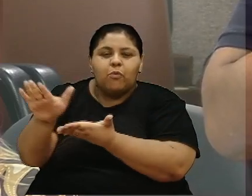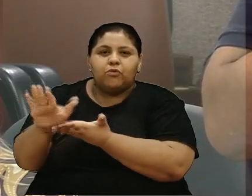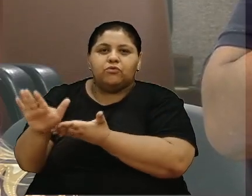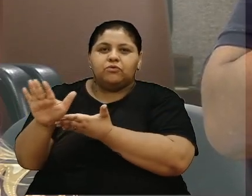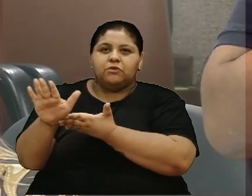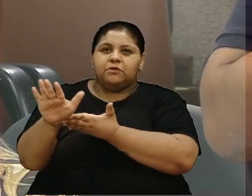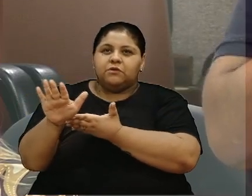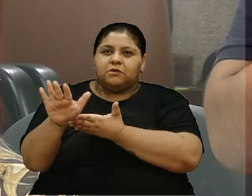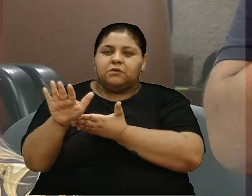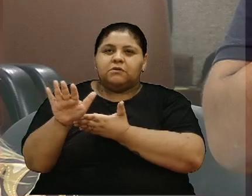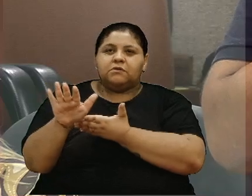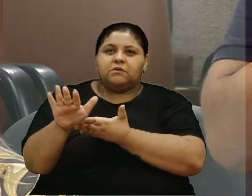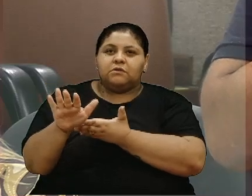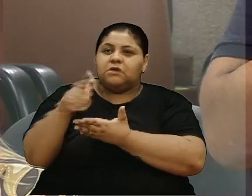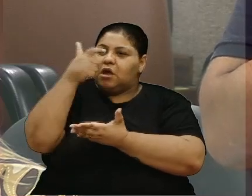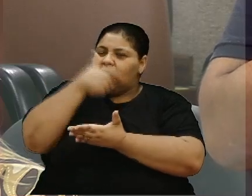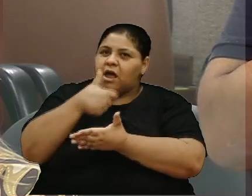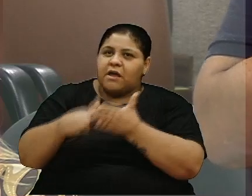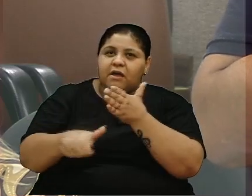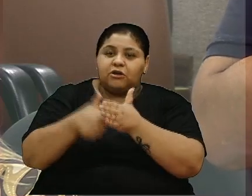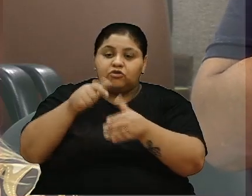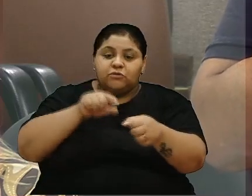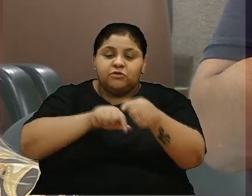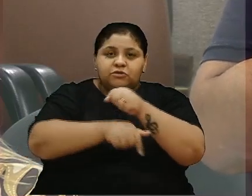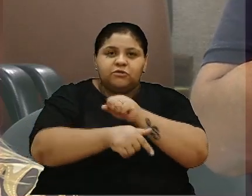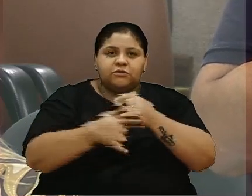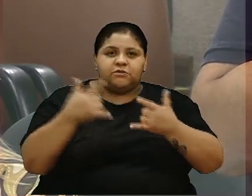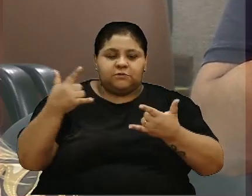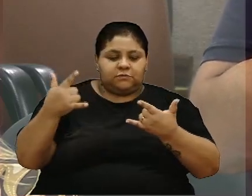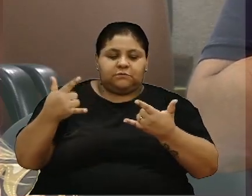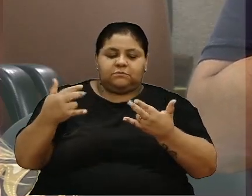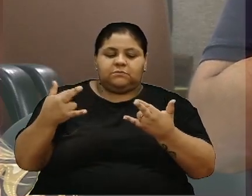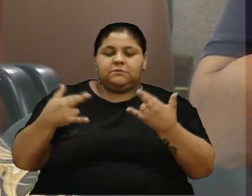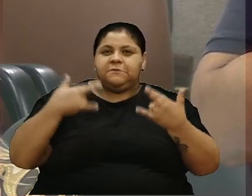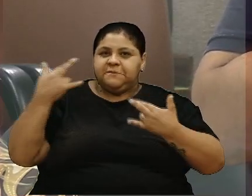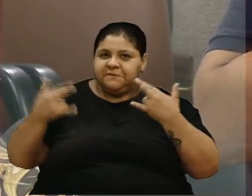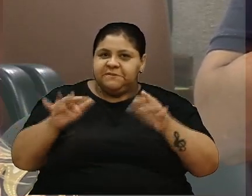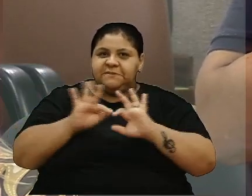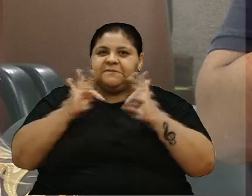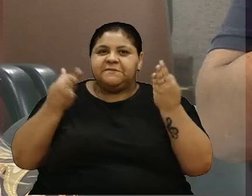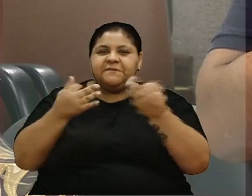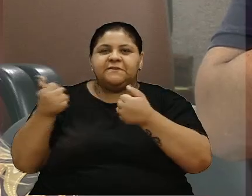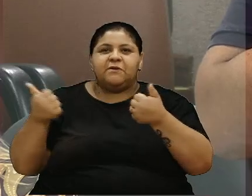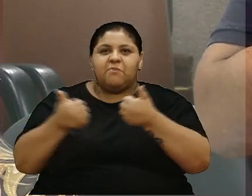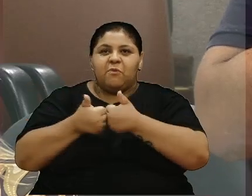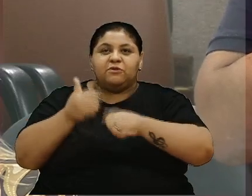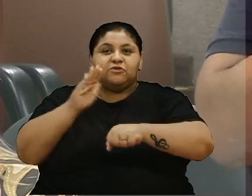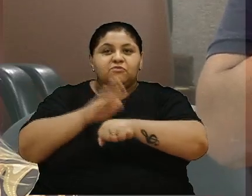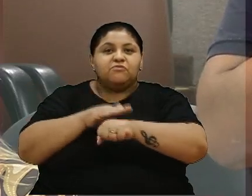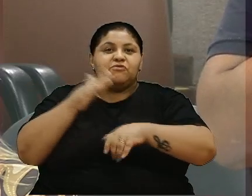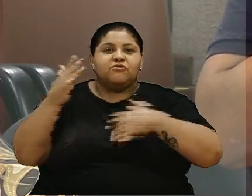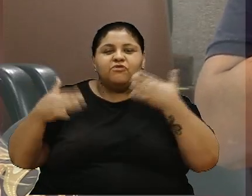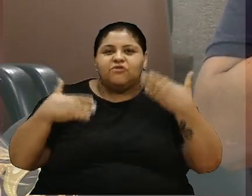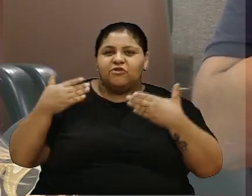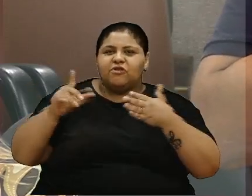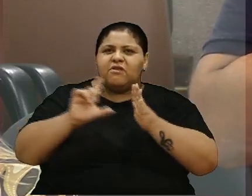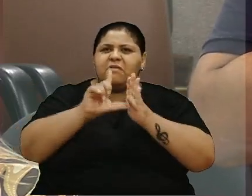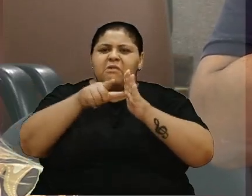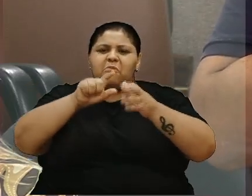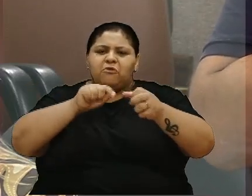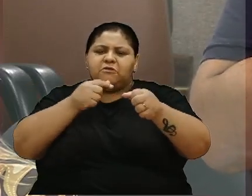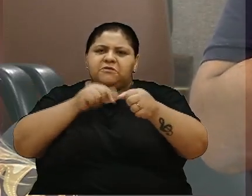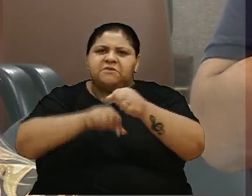população. Prefiro investir em lazer, onde as famílias possam estar no momento de lazer, do que depois